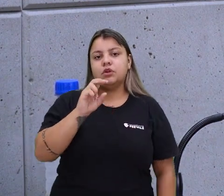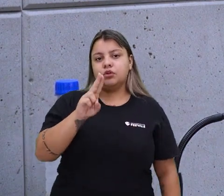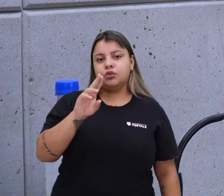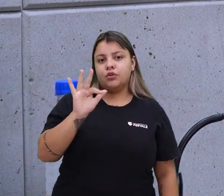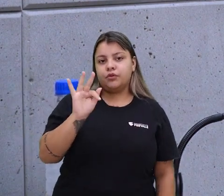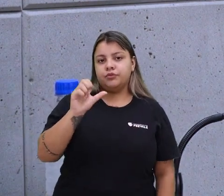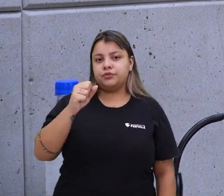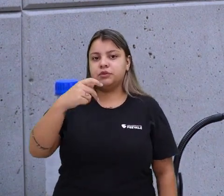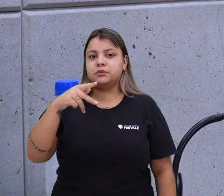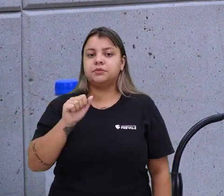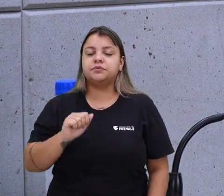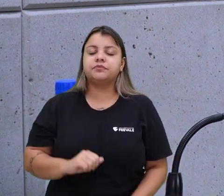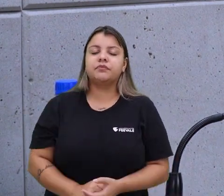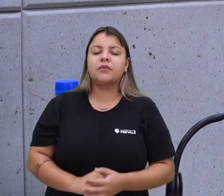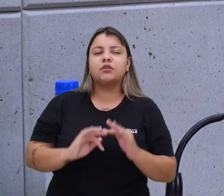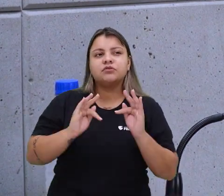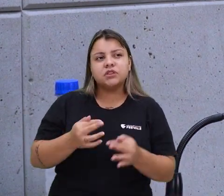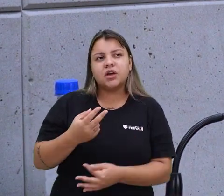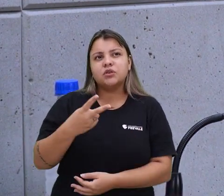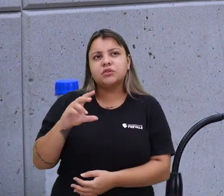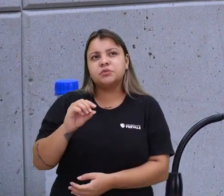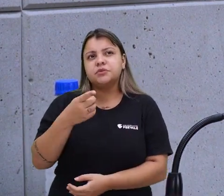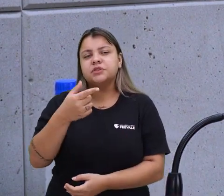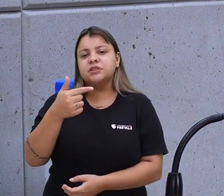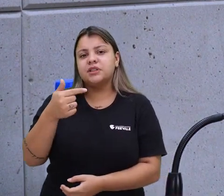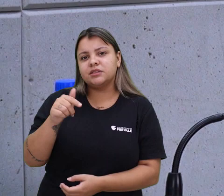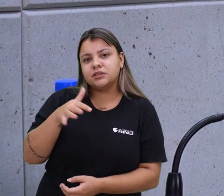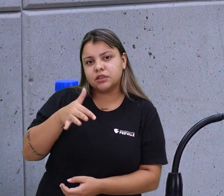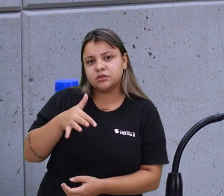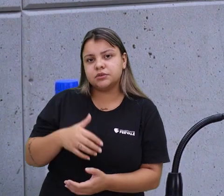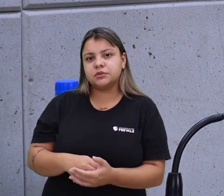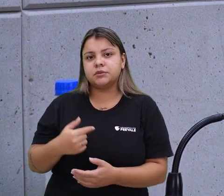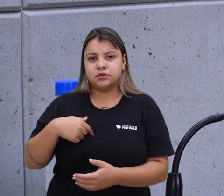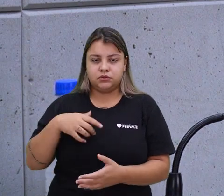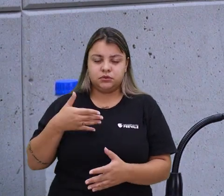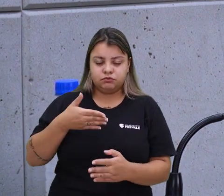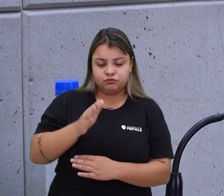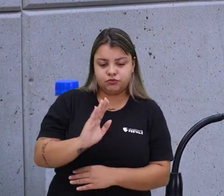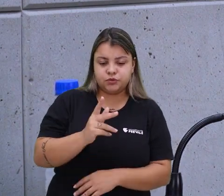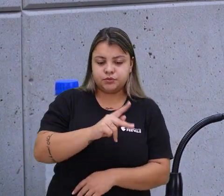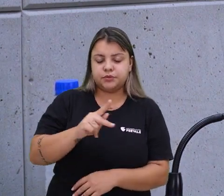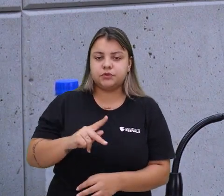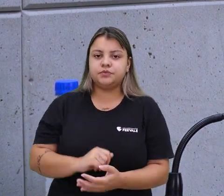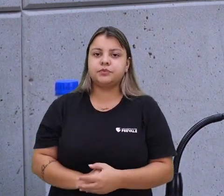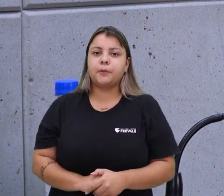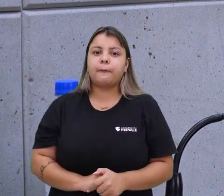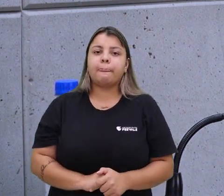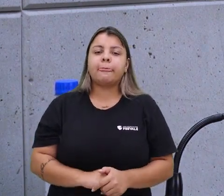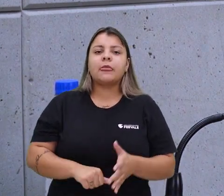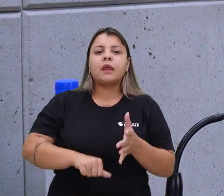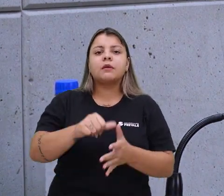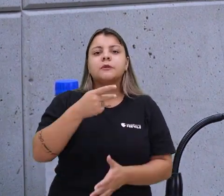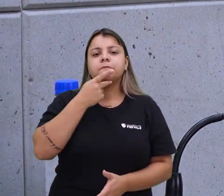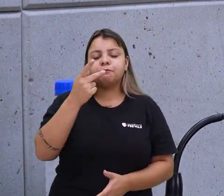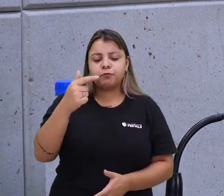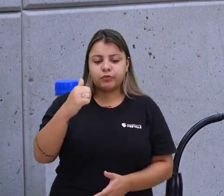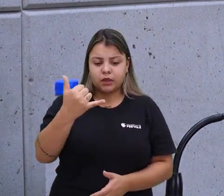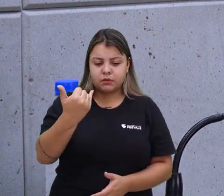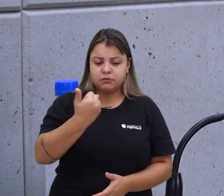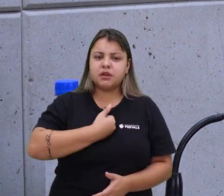final de 2017 né ã Eu assumi o cargo e a primeira coisa que me disseram que tinha uma